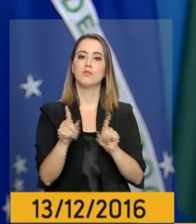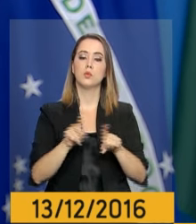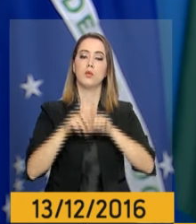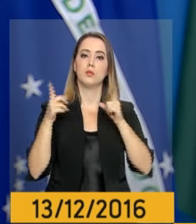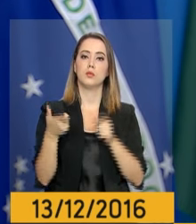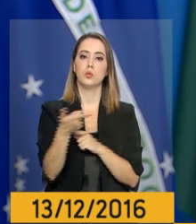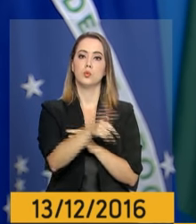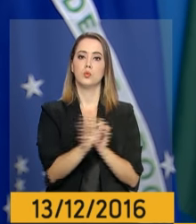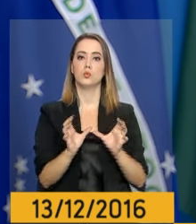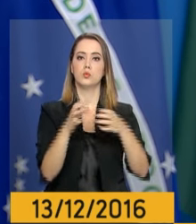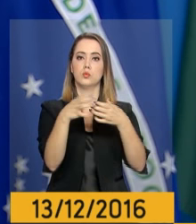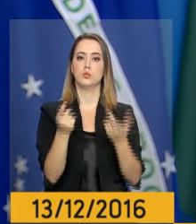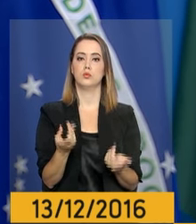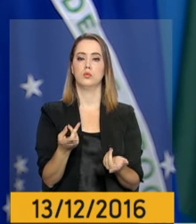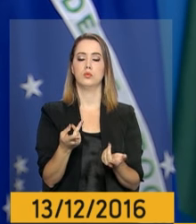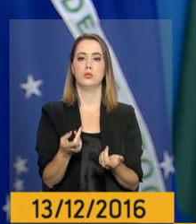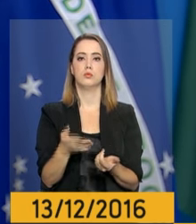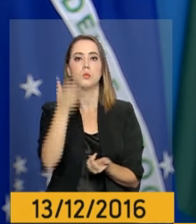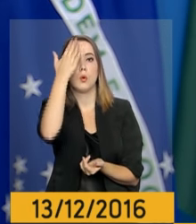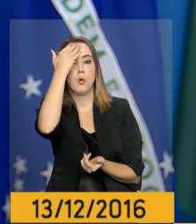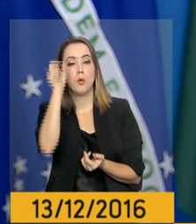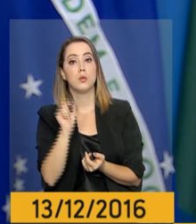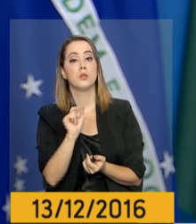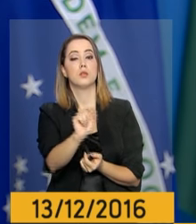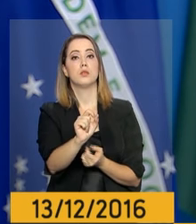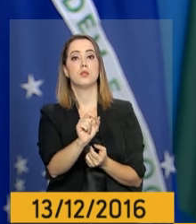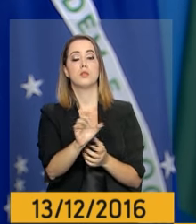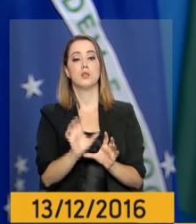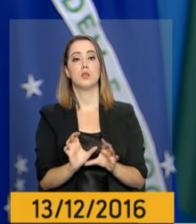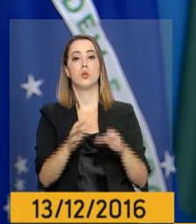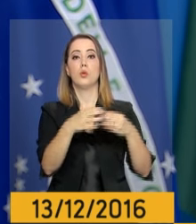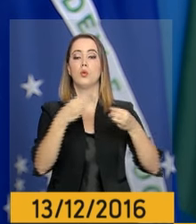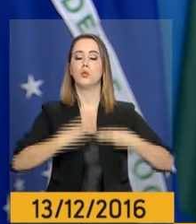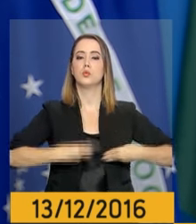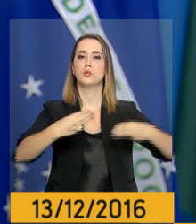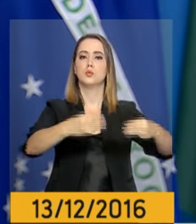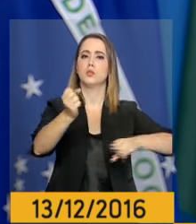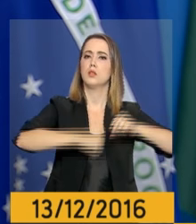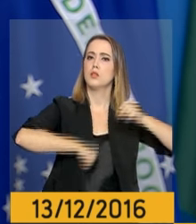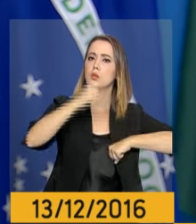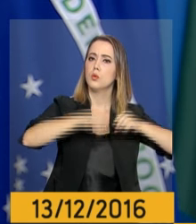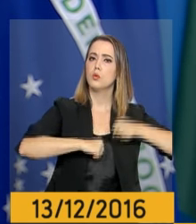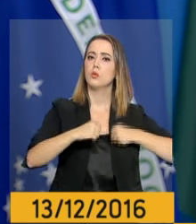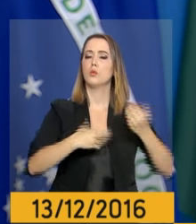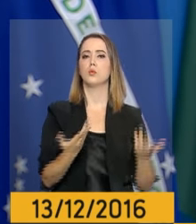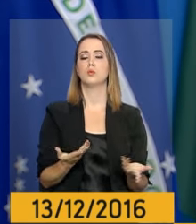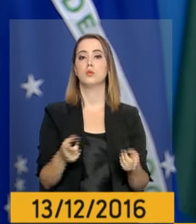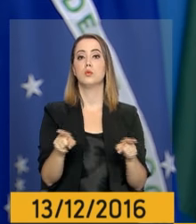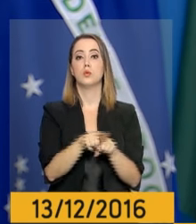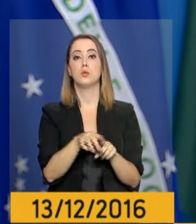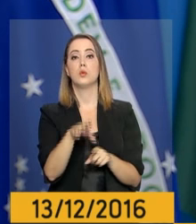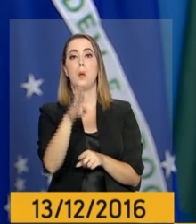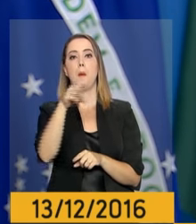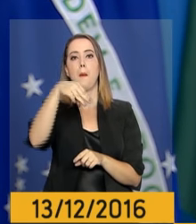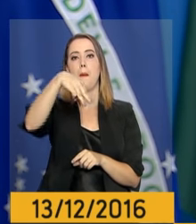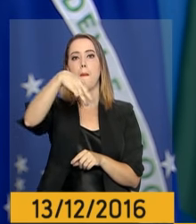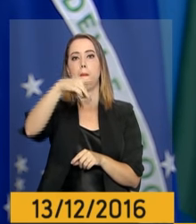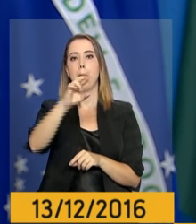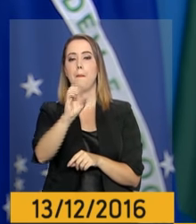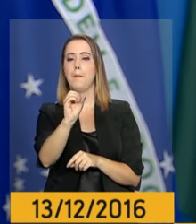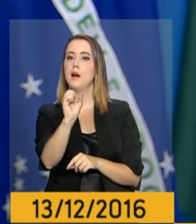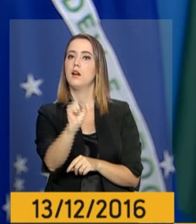parte, eh, eu sei que lá no Ministério da Indústria e Comércio, o Marcos Pereira está cuidando de estudos com